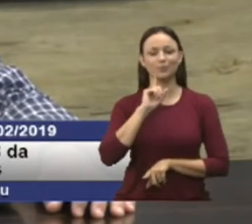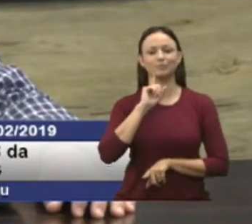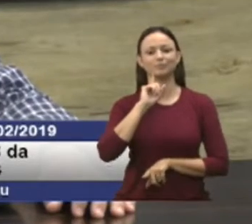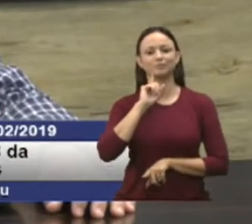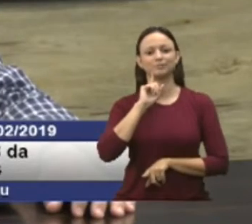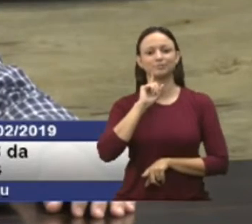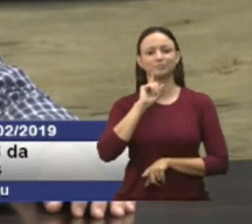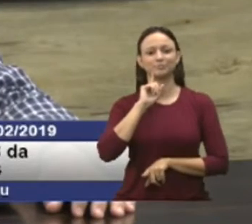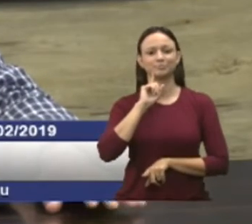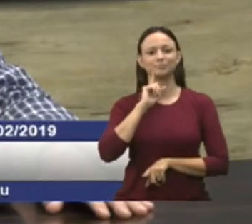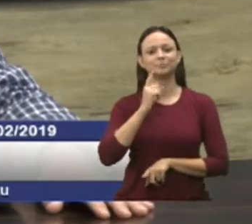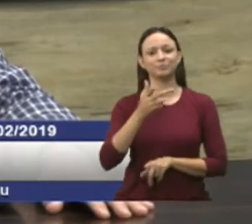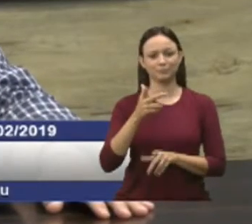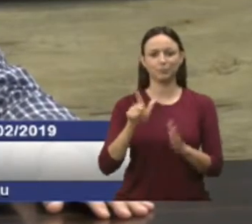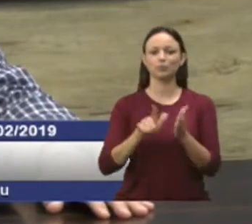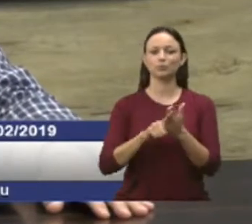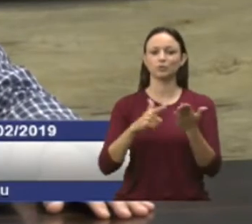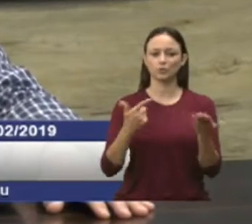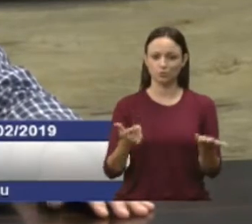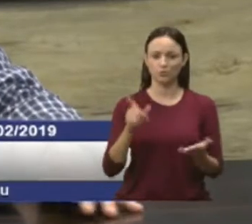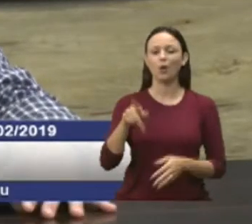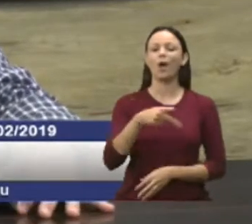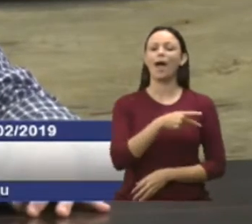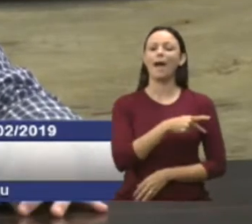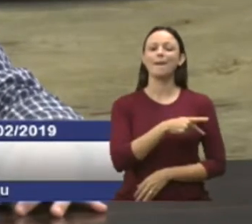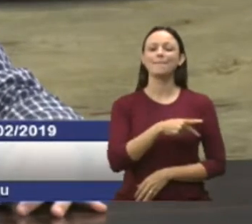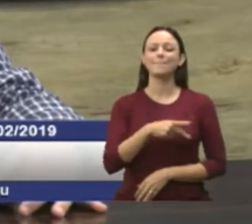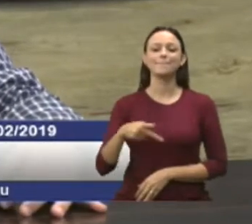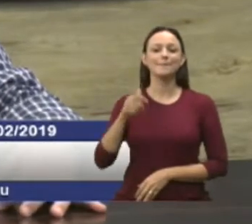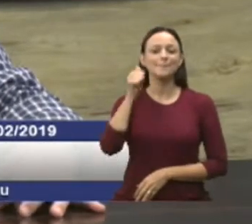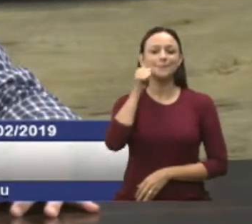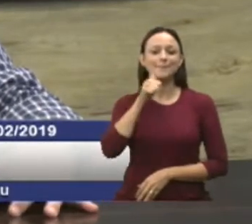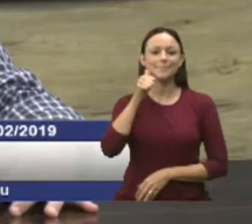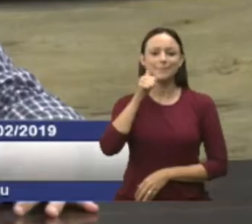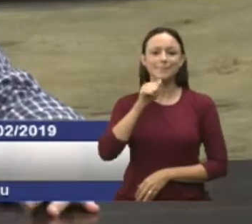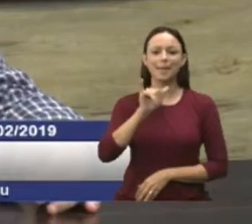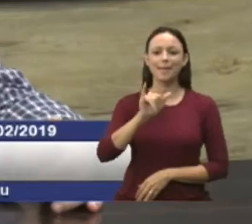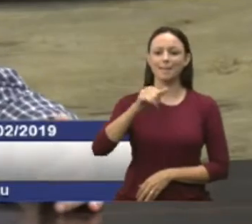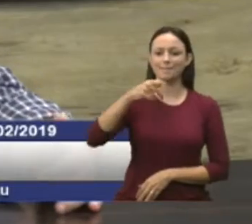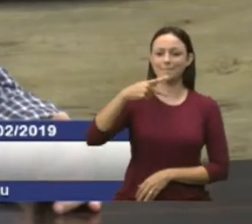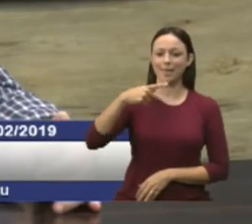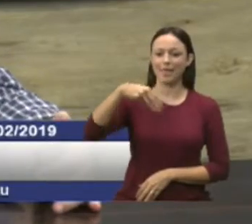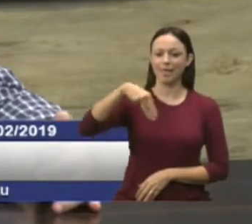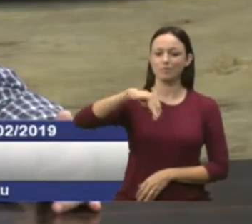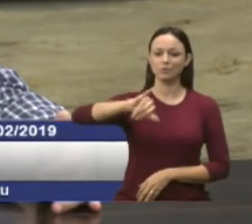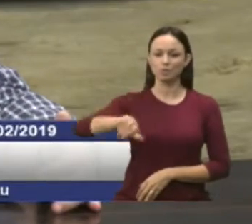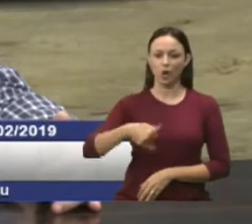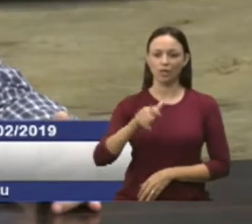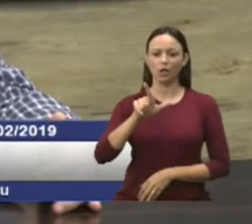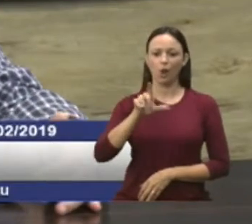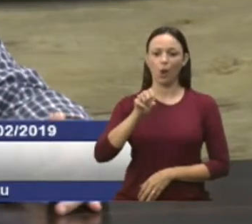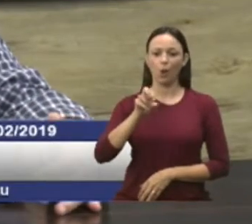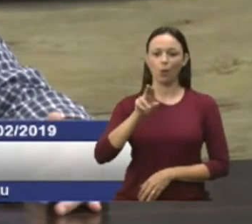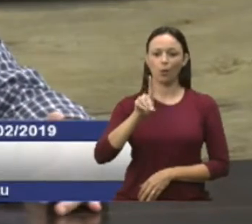pessoal do comércio, a presidente do IPMJ, a Lourdes,